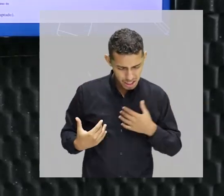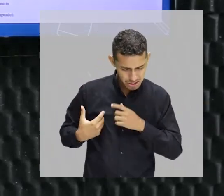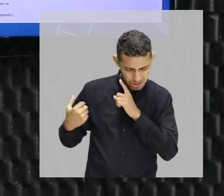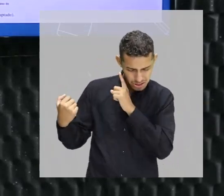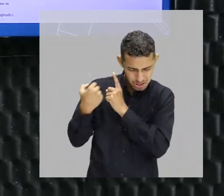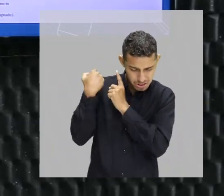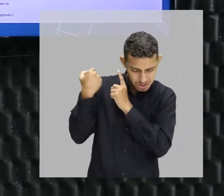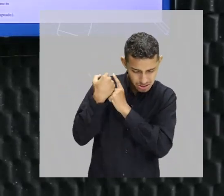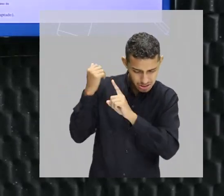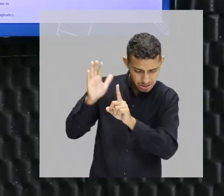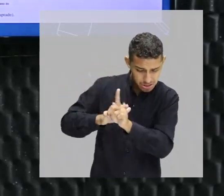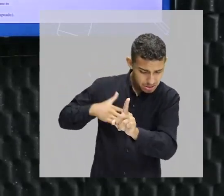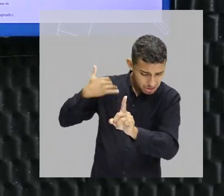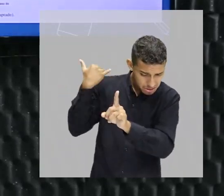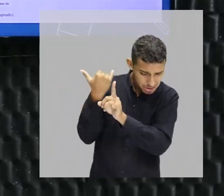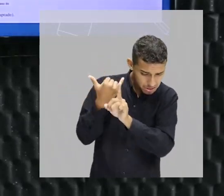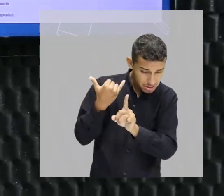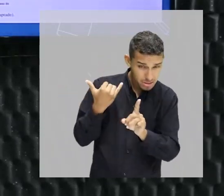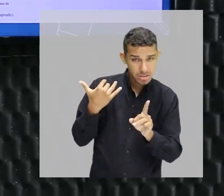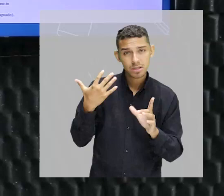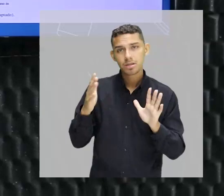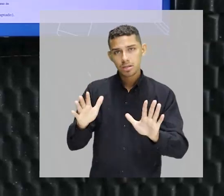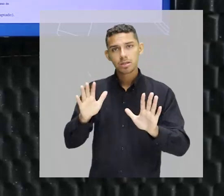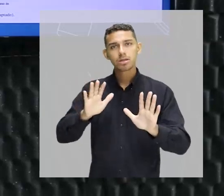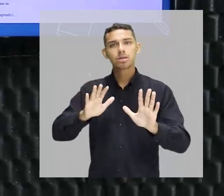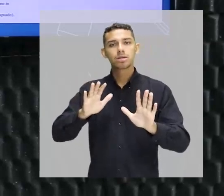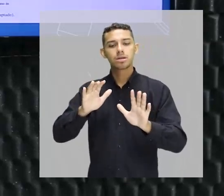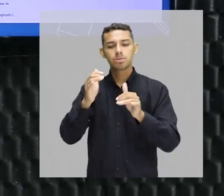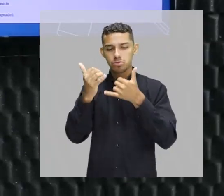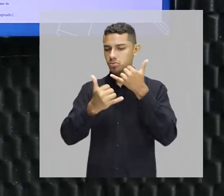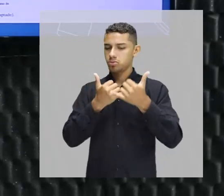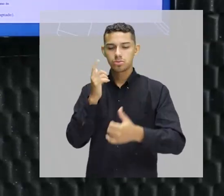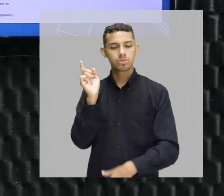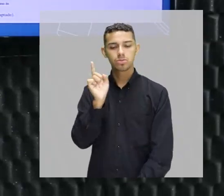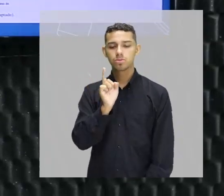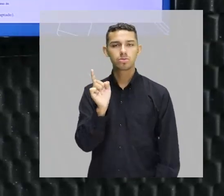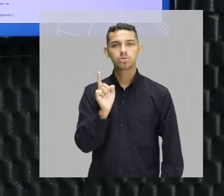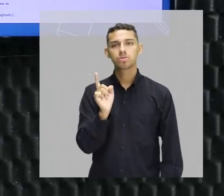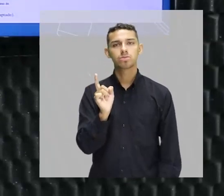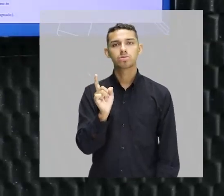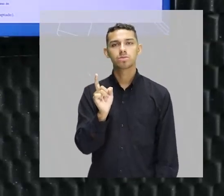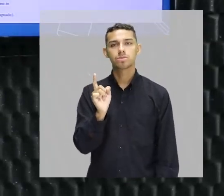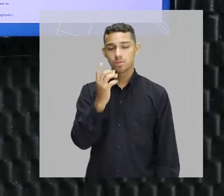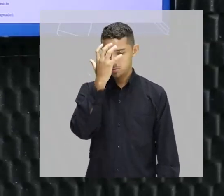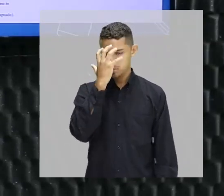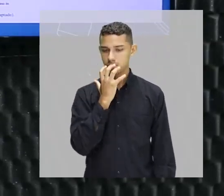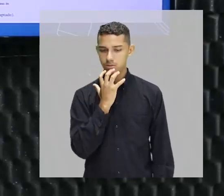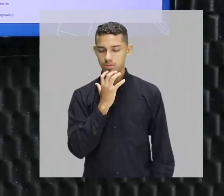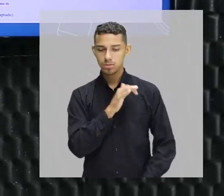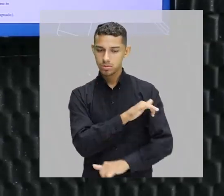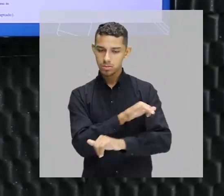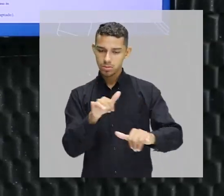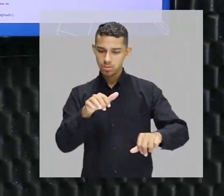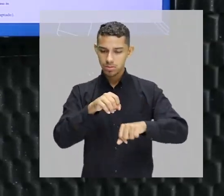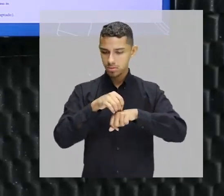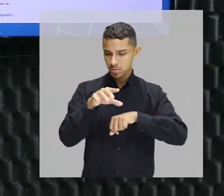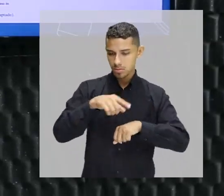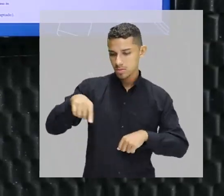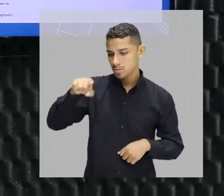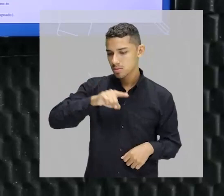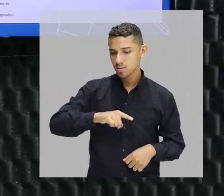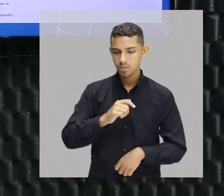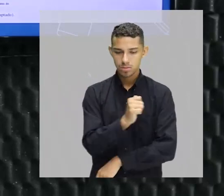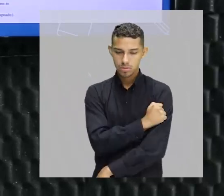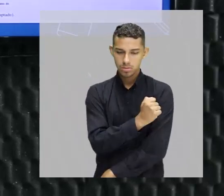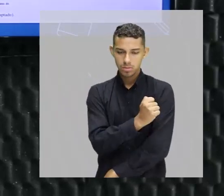já deixou de ser brincadeira, né? Então fica aí a dica, a questão que foi do Enem, e fica a dica para todos vocês, estudantes, né,